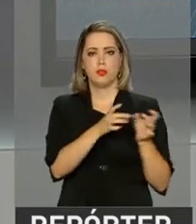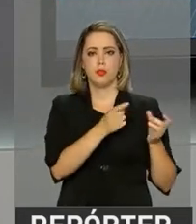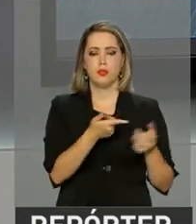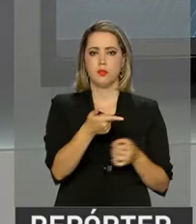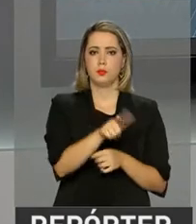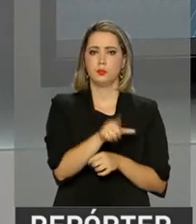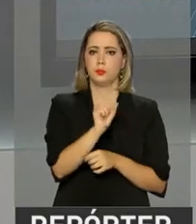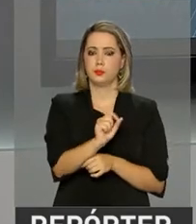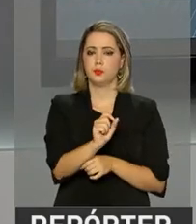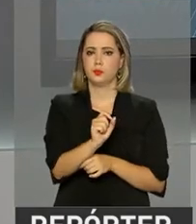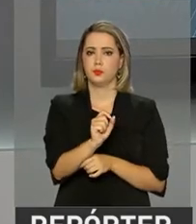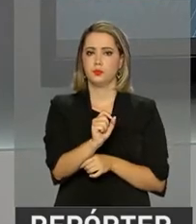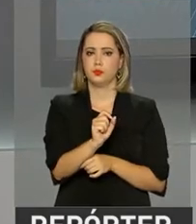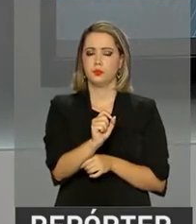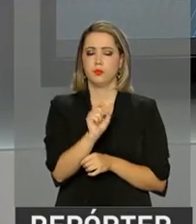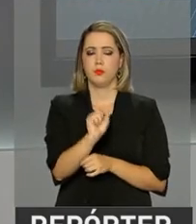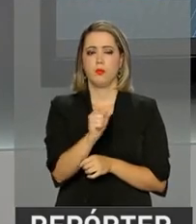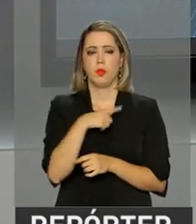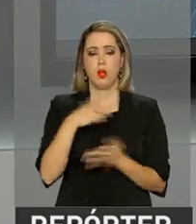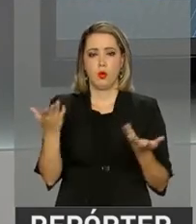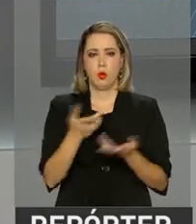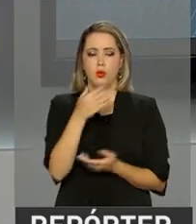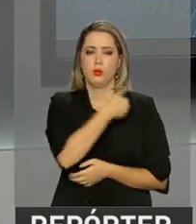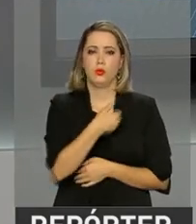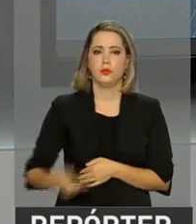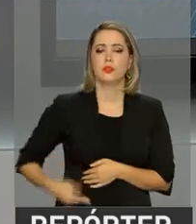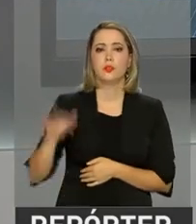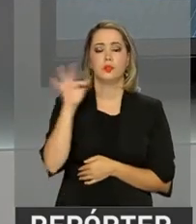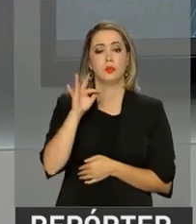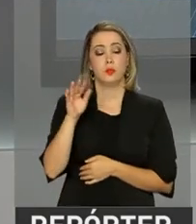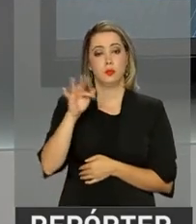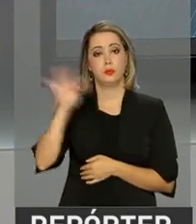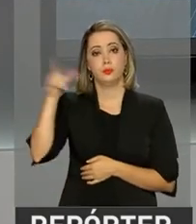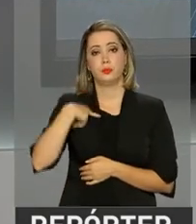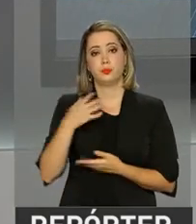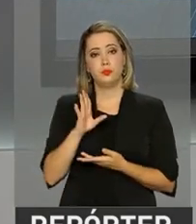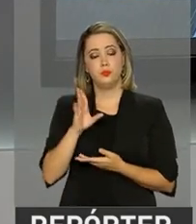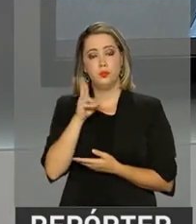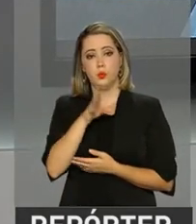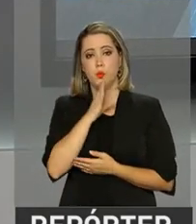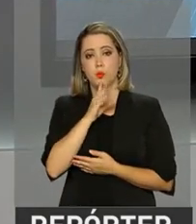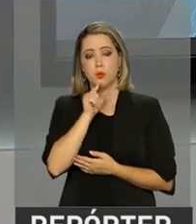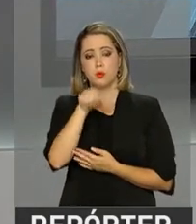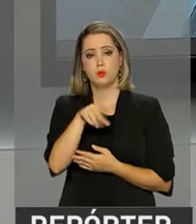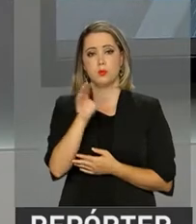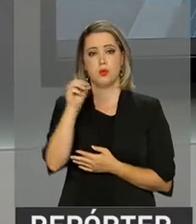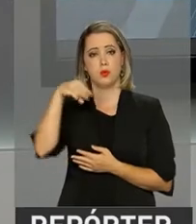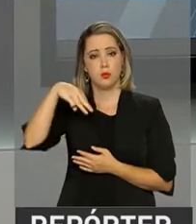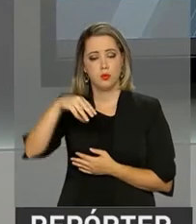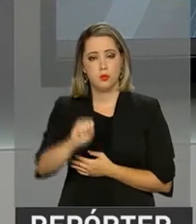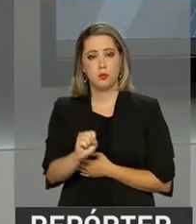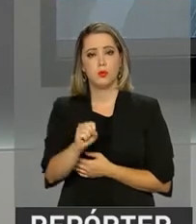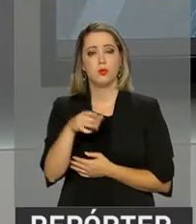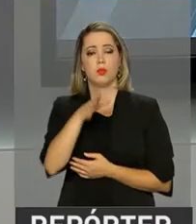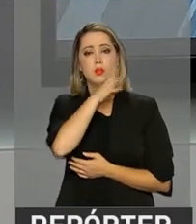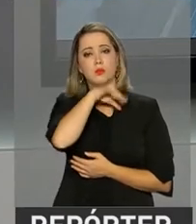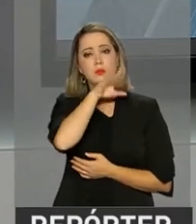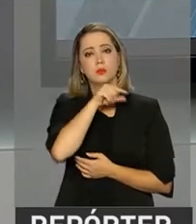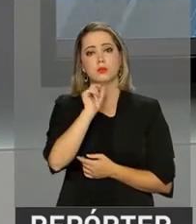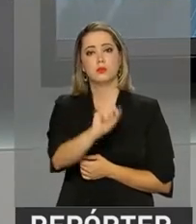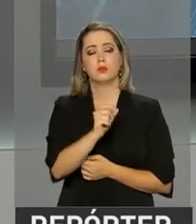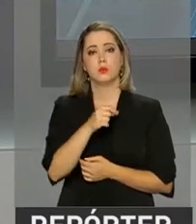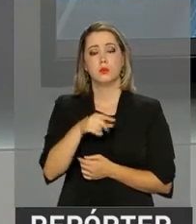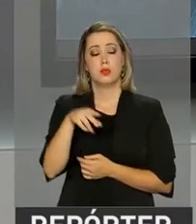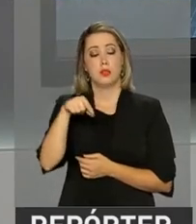unidades da federação. Agora, o governo brasileiro vai submeter o reconhecimento à Organização Mundial de Saúde Animal para